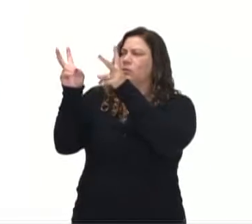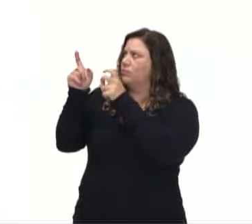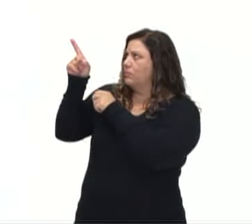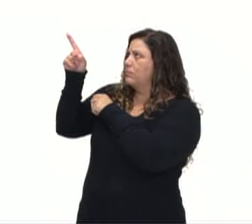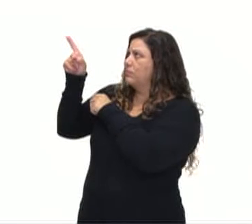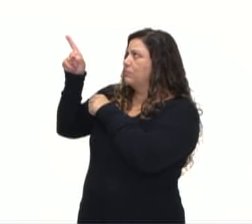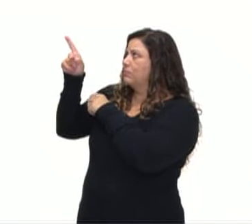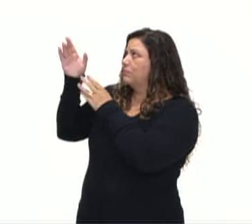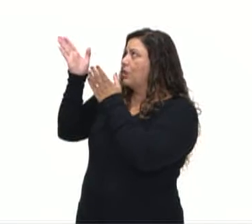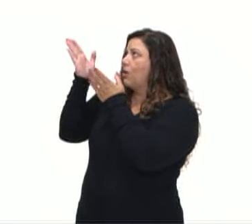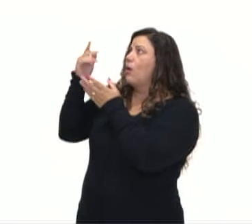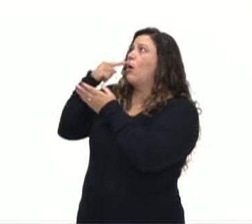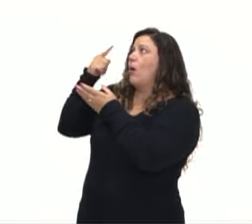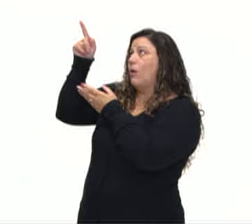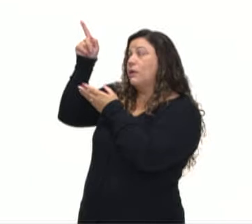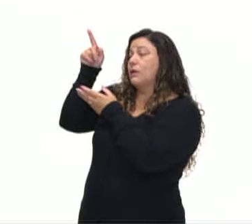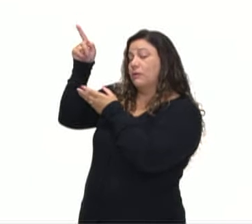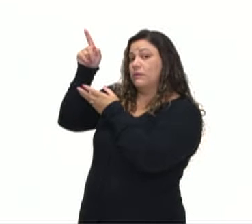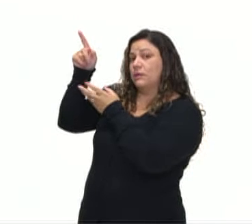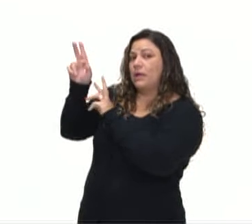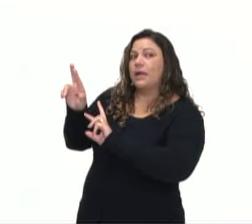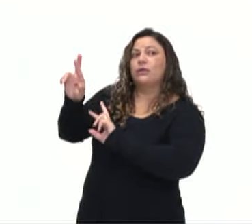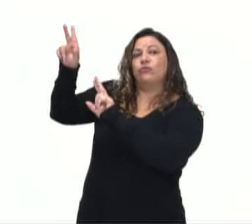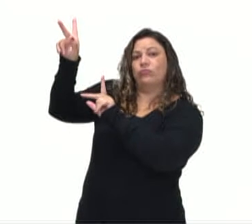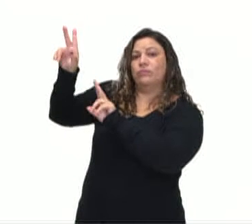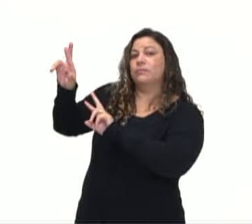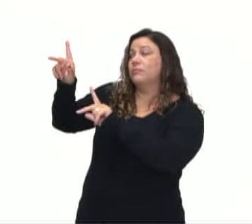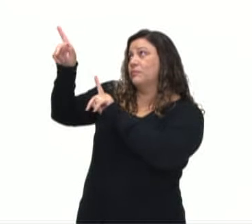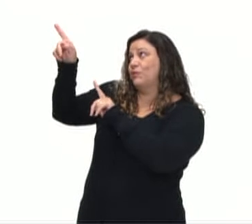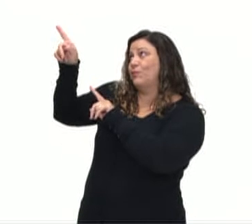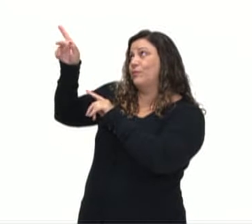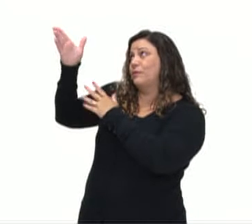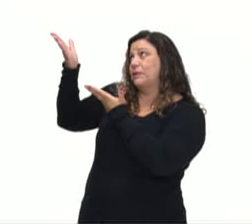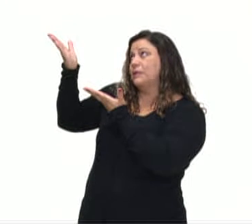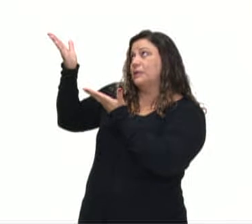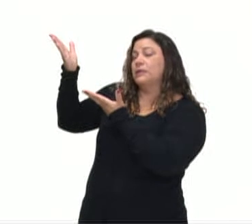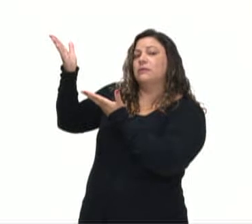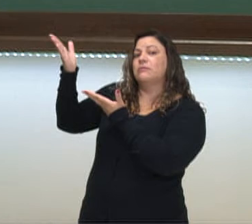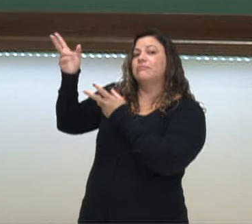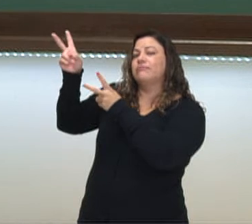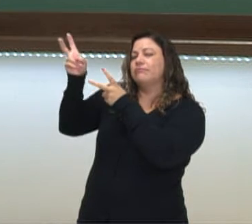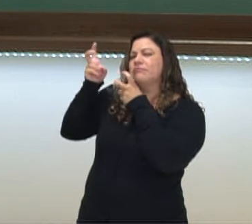tela. É uma resolução um pouquinho diferente, tá? Então, olha bem.